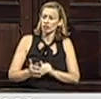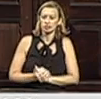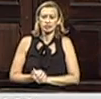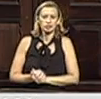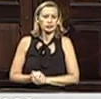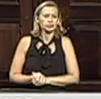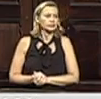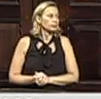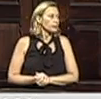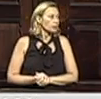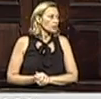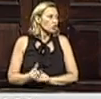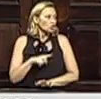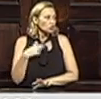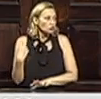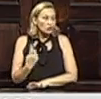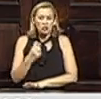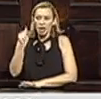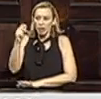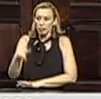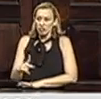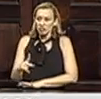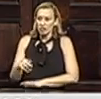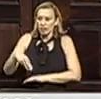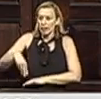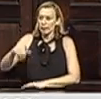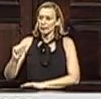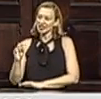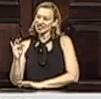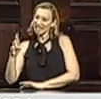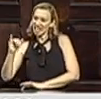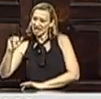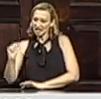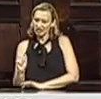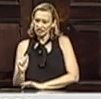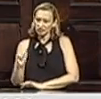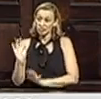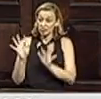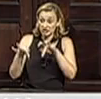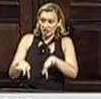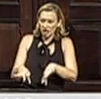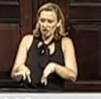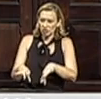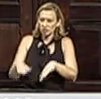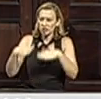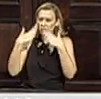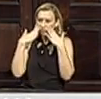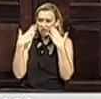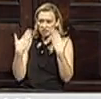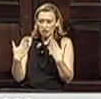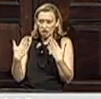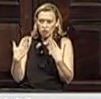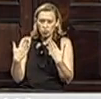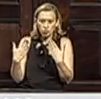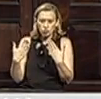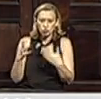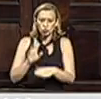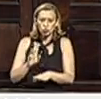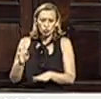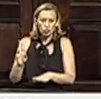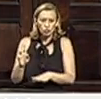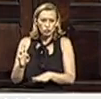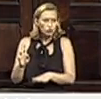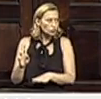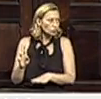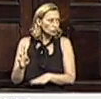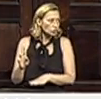discurso. Nós aprovamos a matéria original aqui, o substitutivo. Quanto era o percentual do aumento? não sei, eu não estou discutindo. Quanto